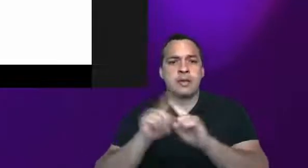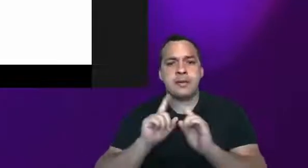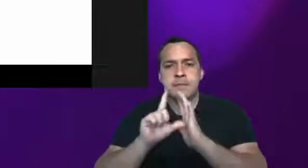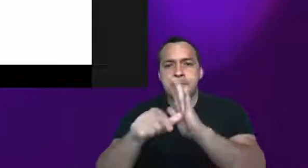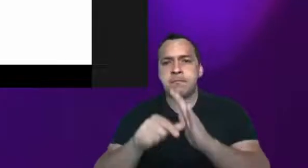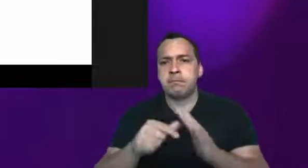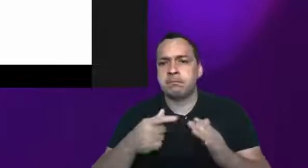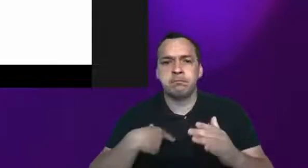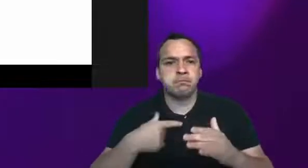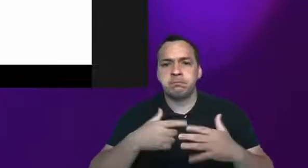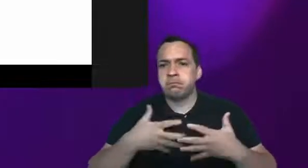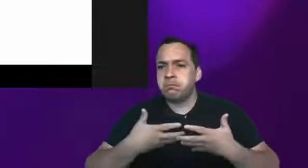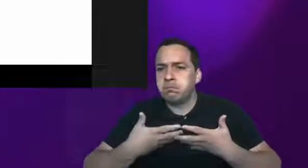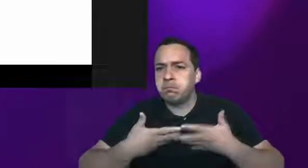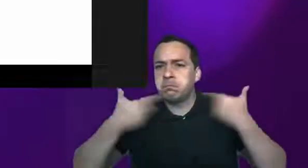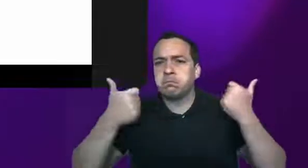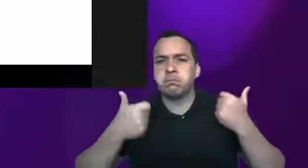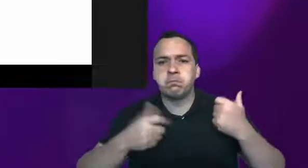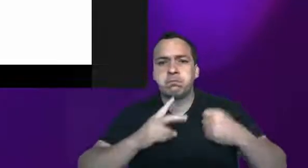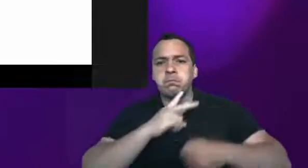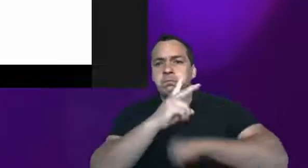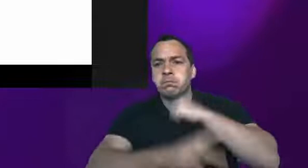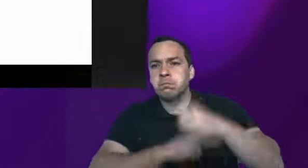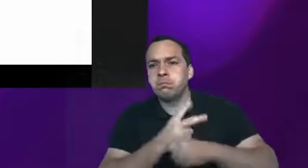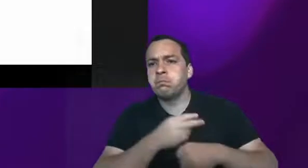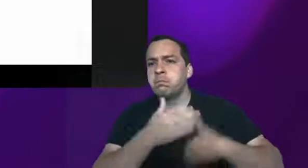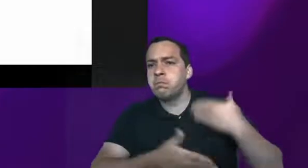que 2 anos depois, de facto, continuava